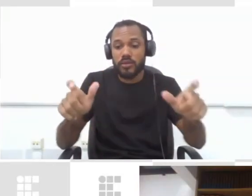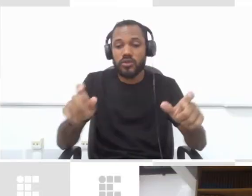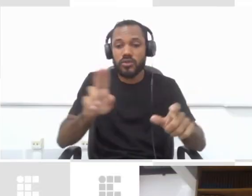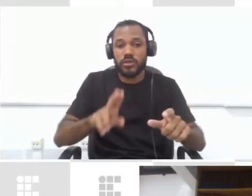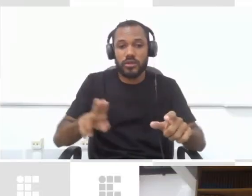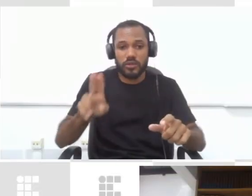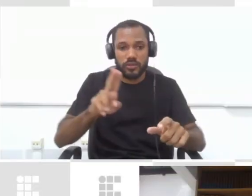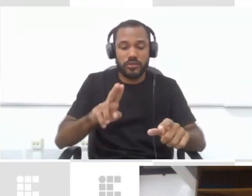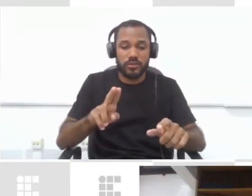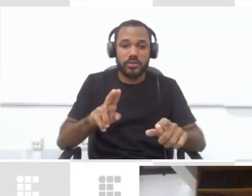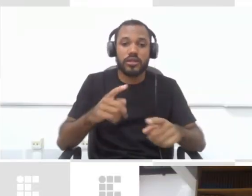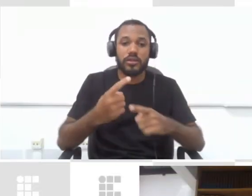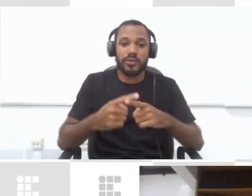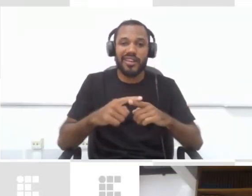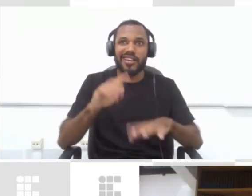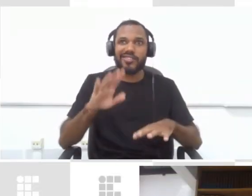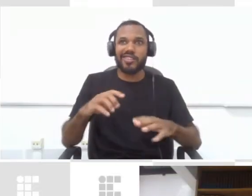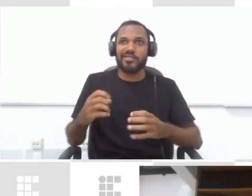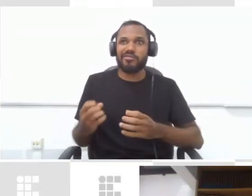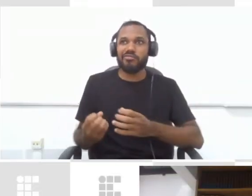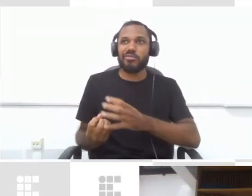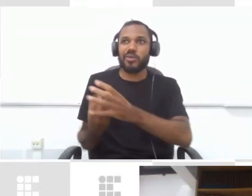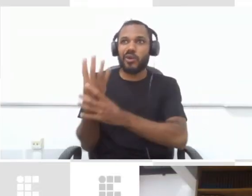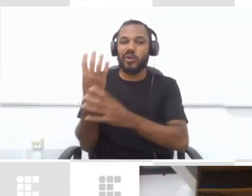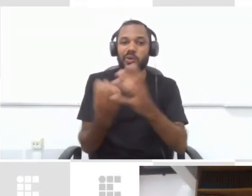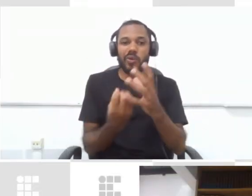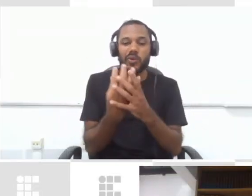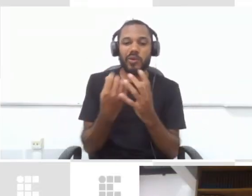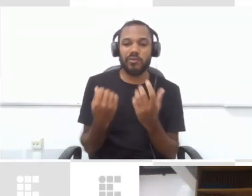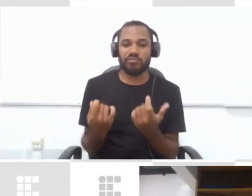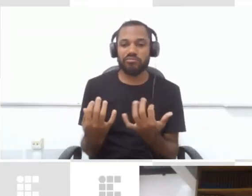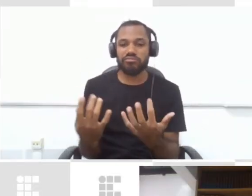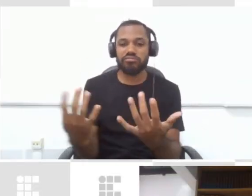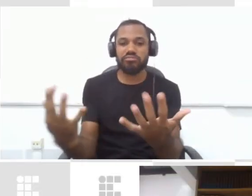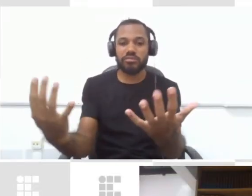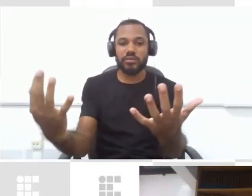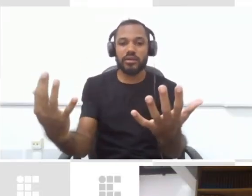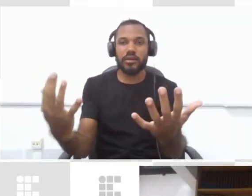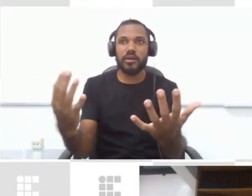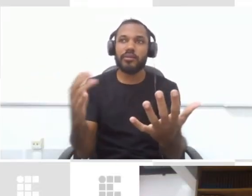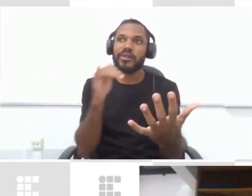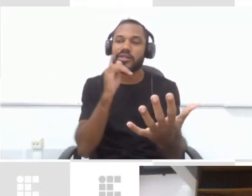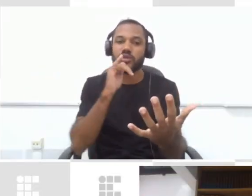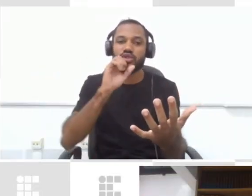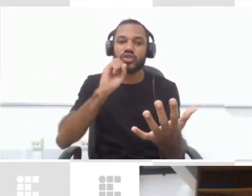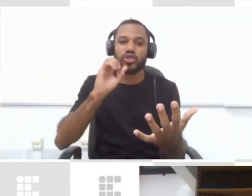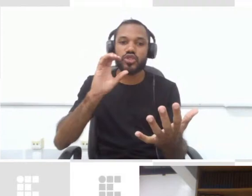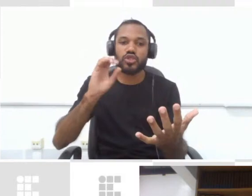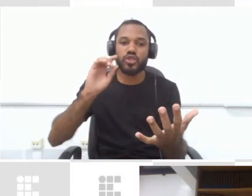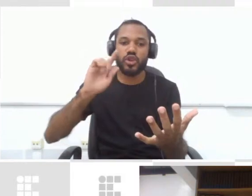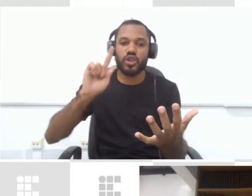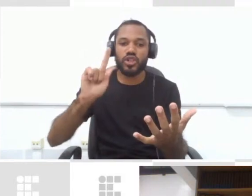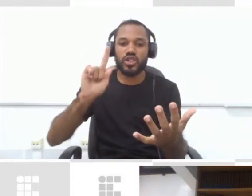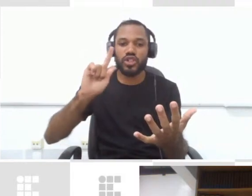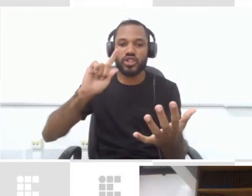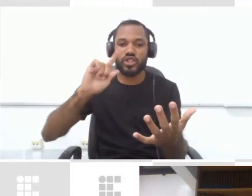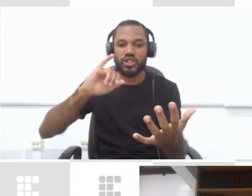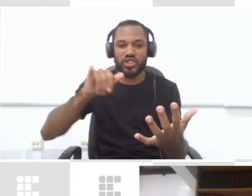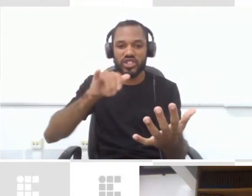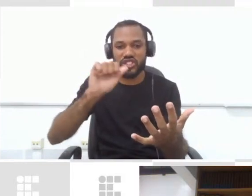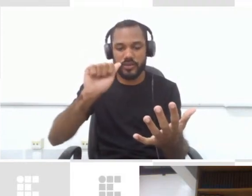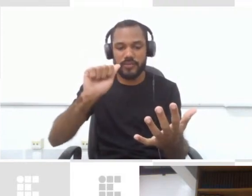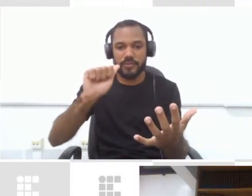basicamente grande parte da produção de soja, algo da ordem de 80% da produção de soja do Brasil, vai para fora,